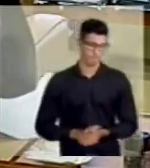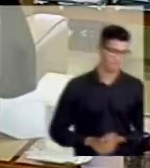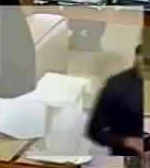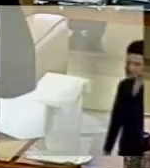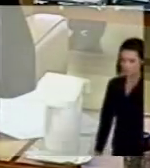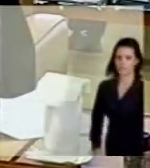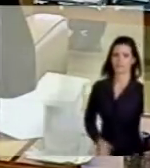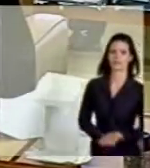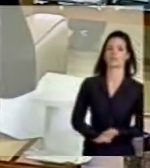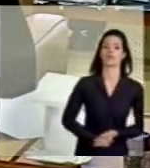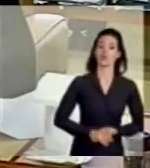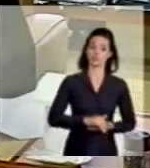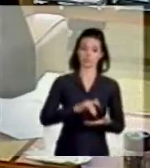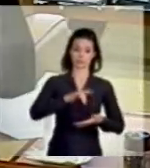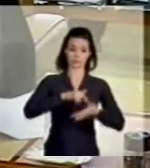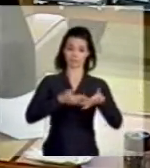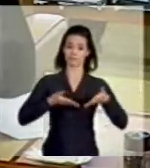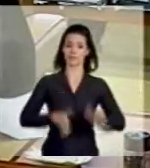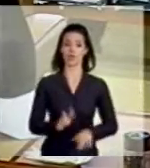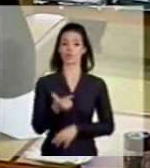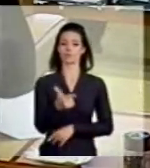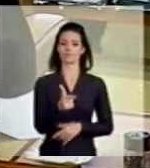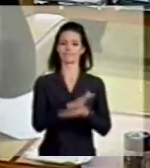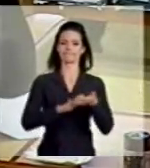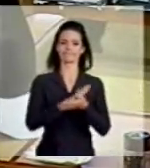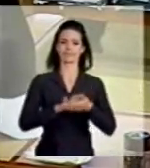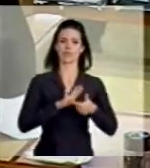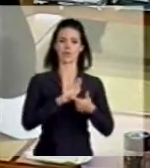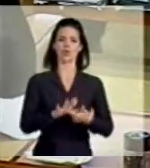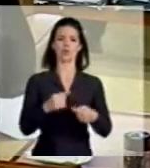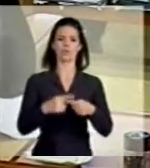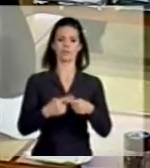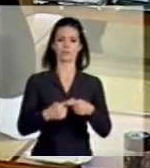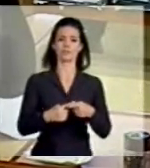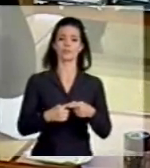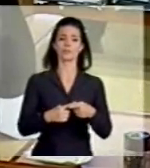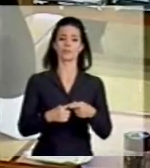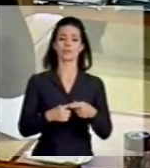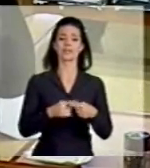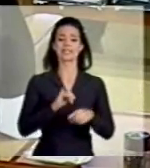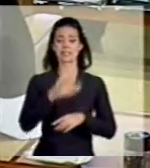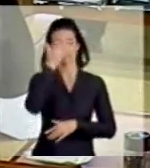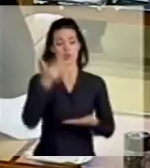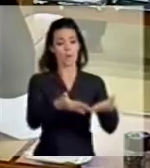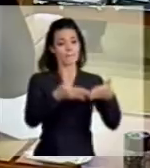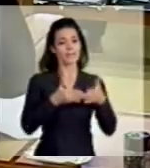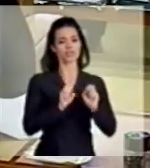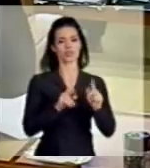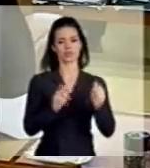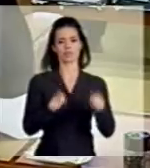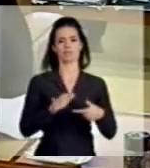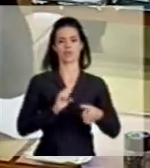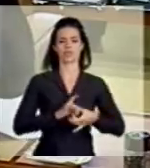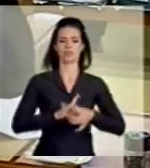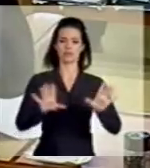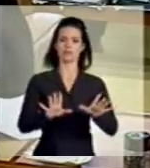não constará nenhuma observação sobre a origem do ato, vedada a expedição de certidão de inteiro teor, salvo requerimento do próprio interessado ou por